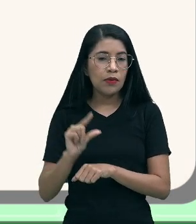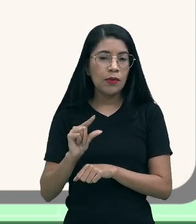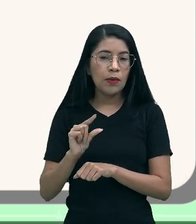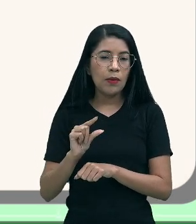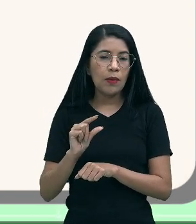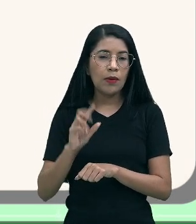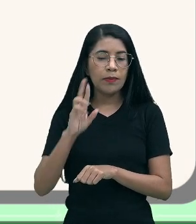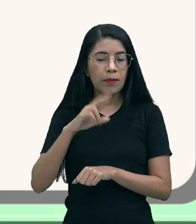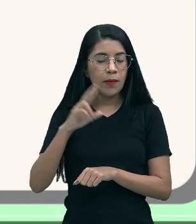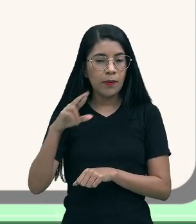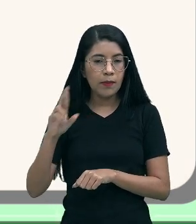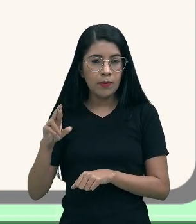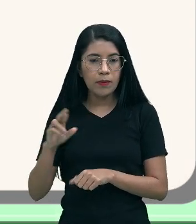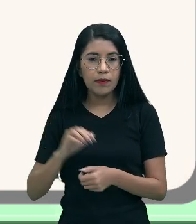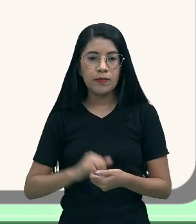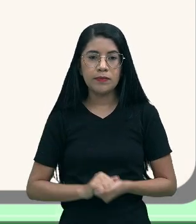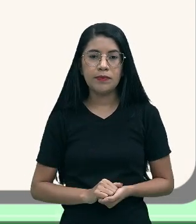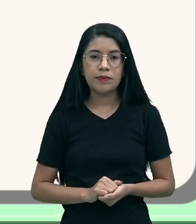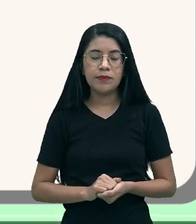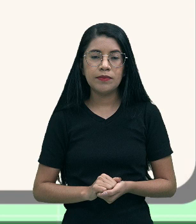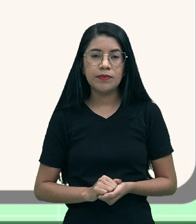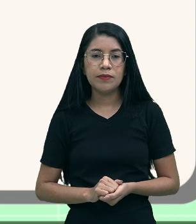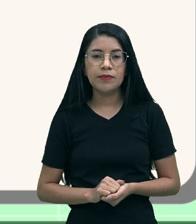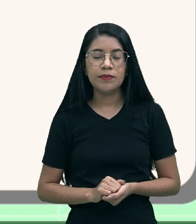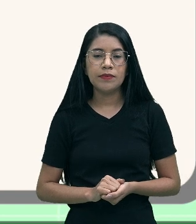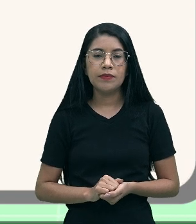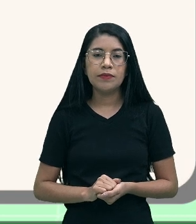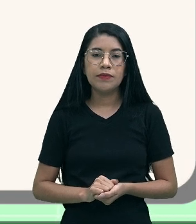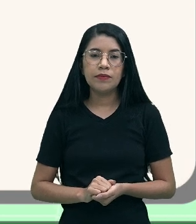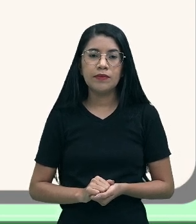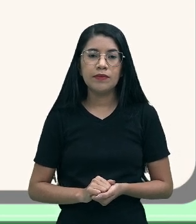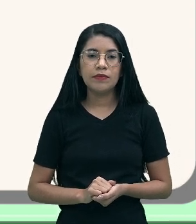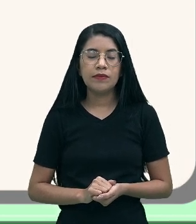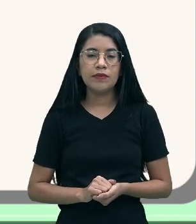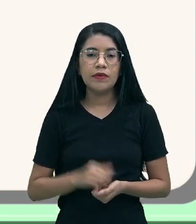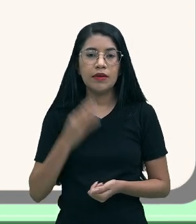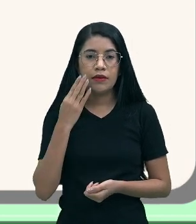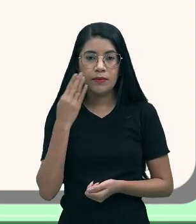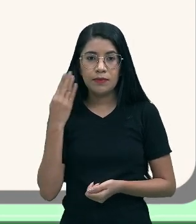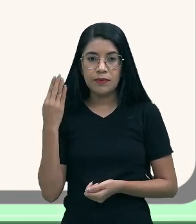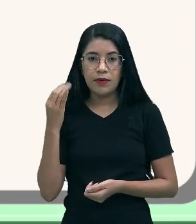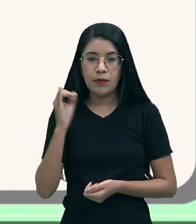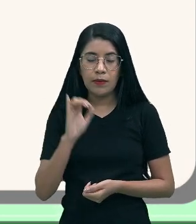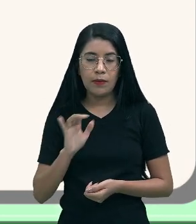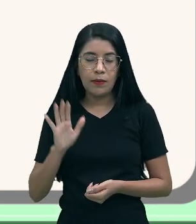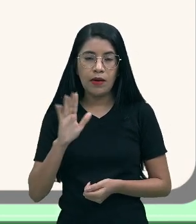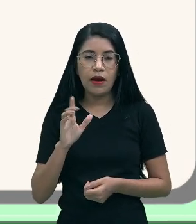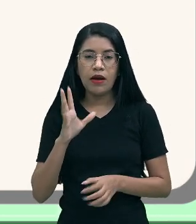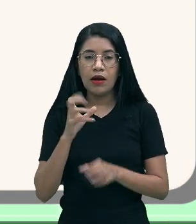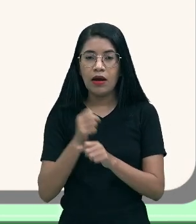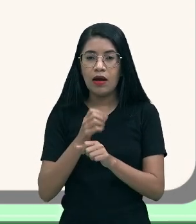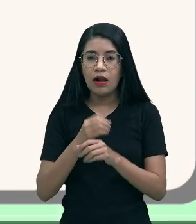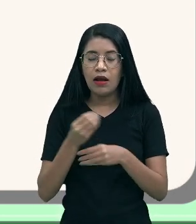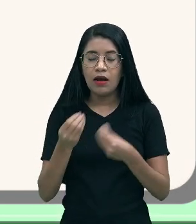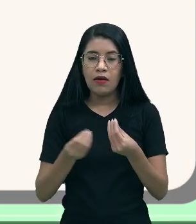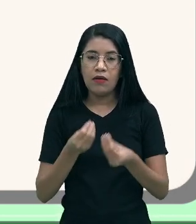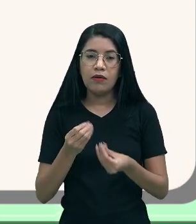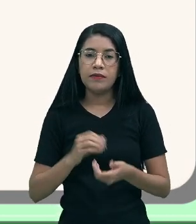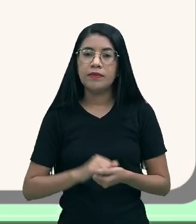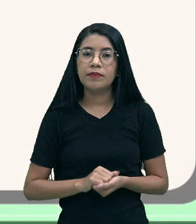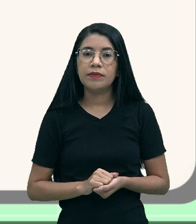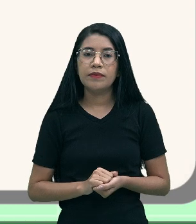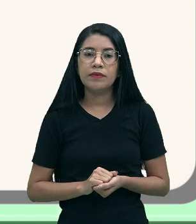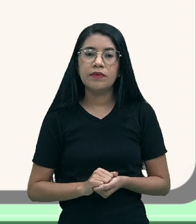menor das resistências do circuito. Então veja aí, no cálculo da resistência equivalente da associação